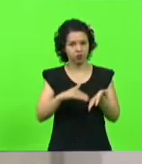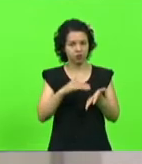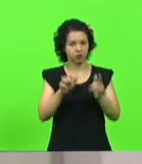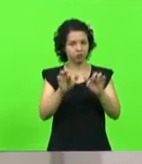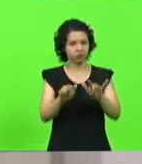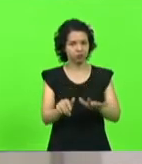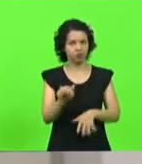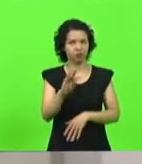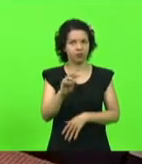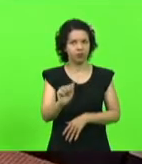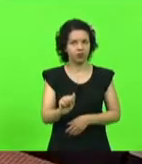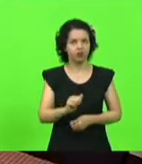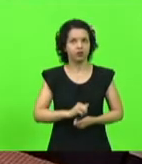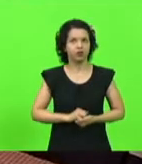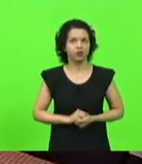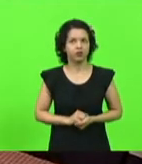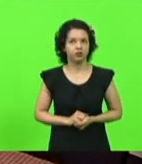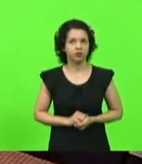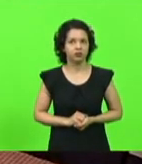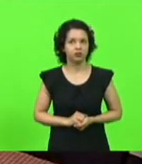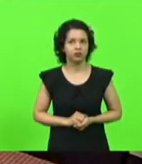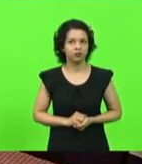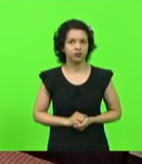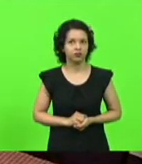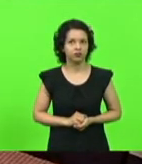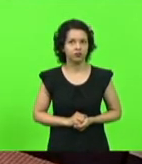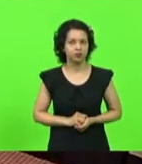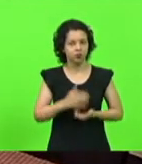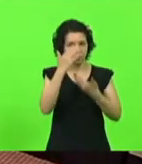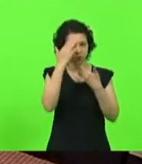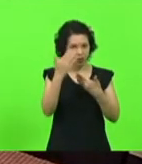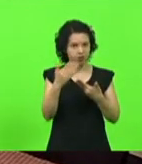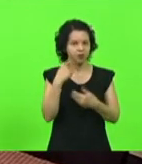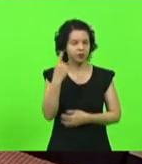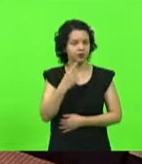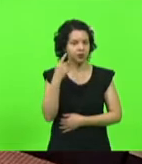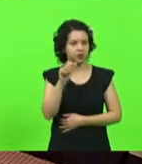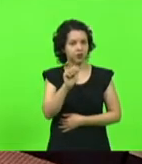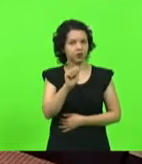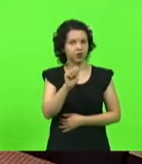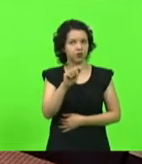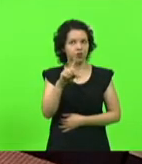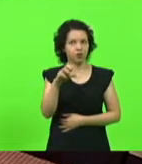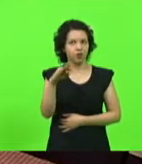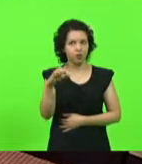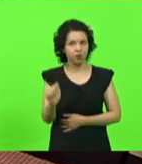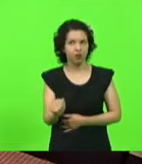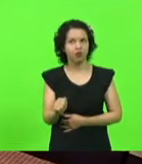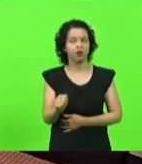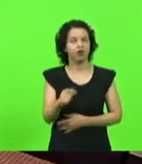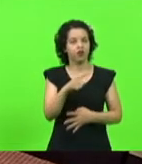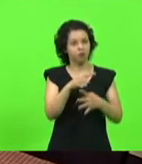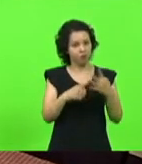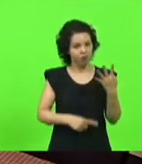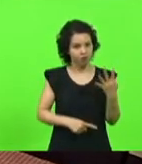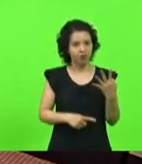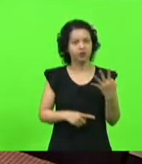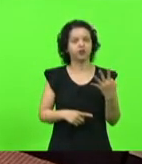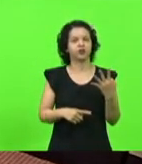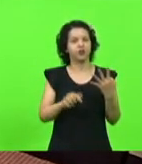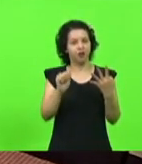lavrei a presente ata. Obrigado, deputado Alba. Quatro atas é inédito, né?